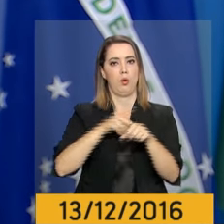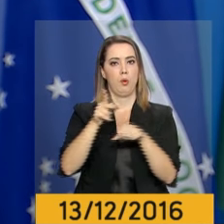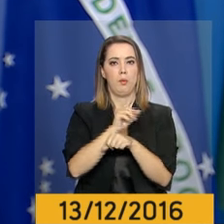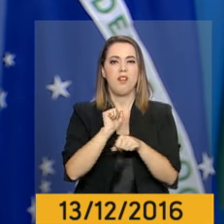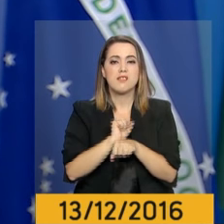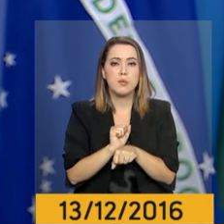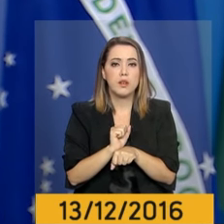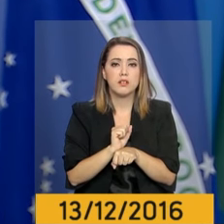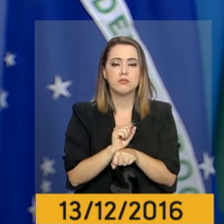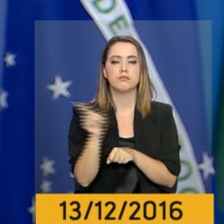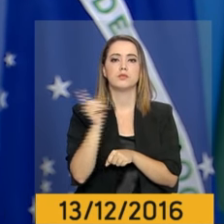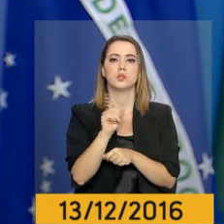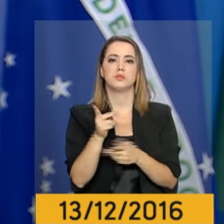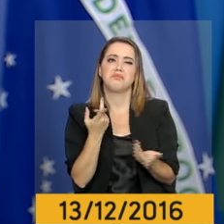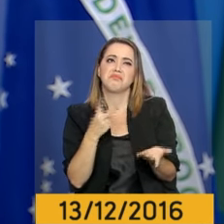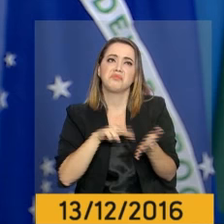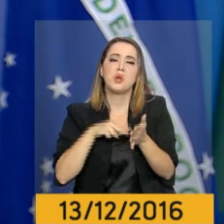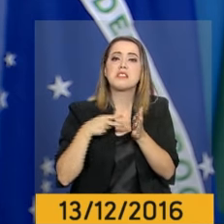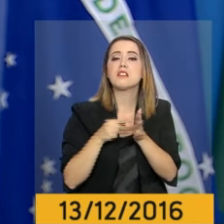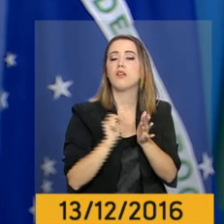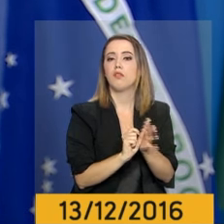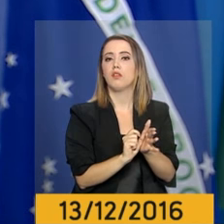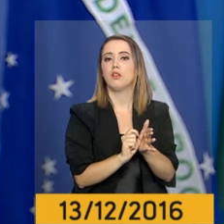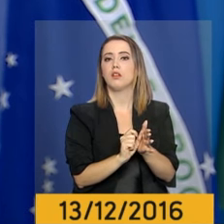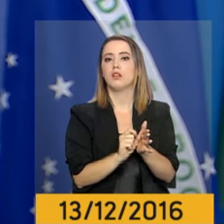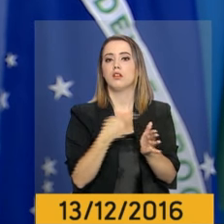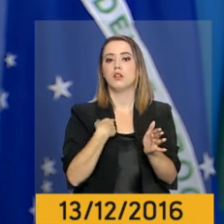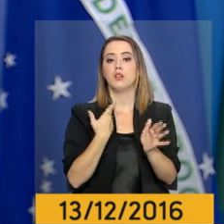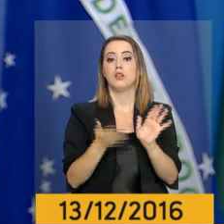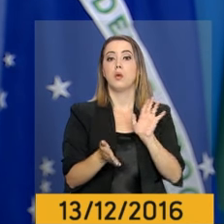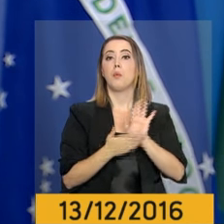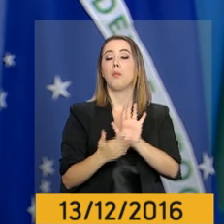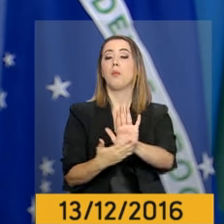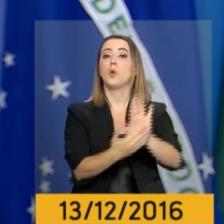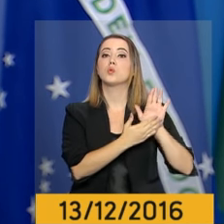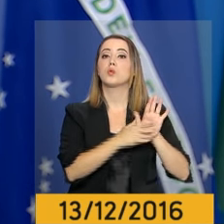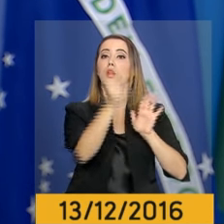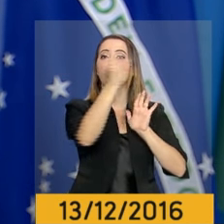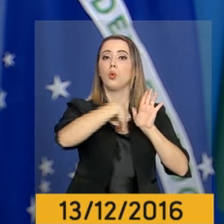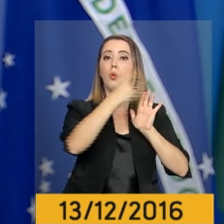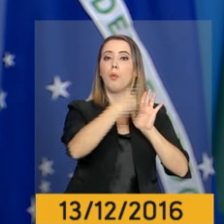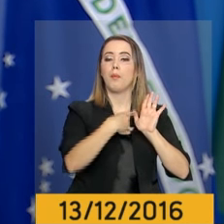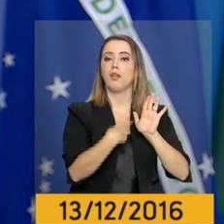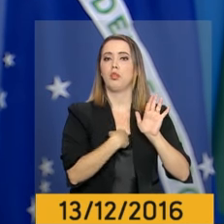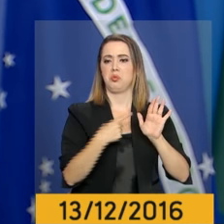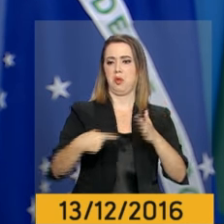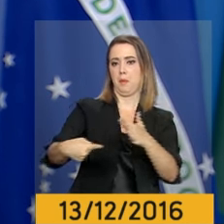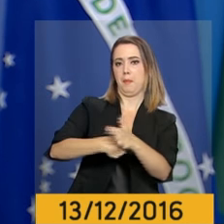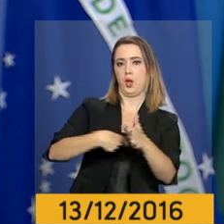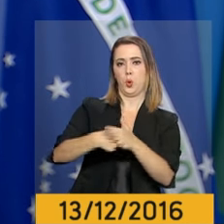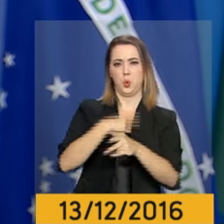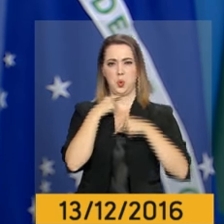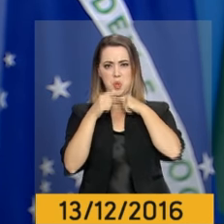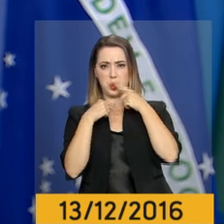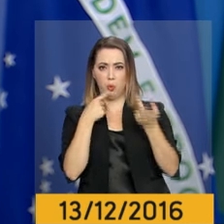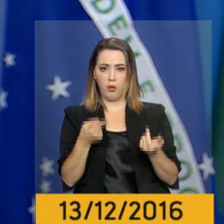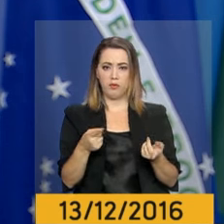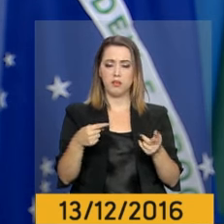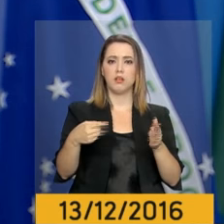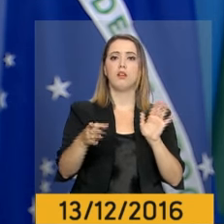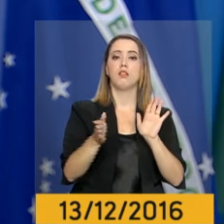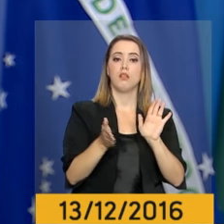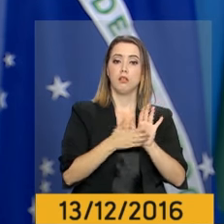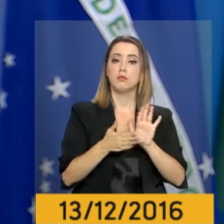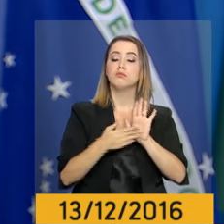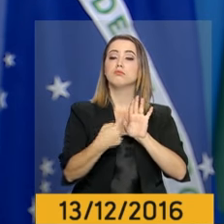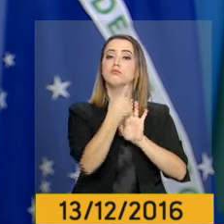porque ah, digamos assim, contra o argumento eu apresento o documento, contra o argumento eu apresento o fato. Se há um argumento,